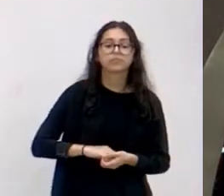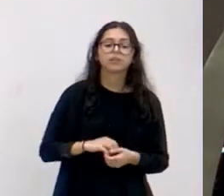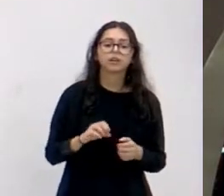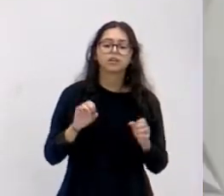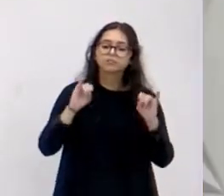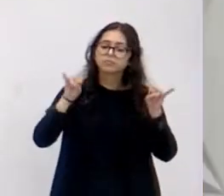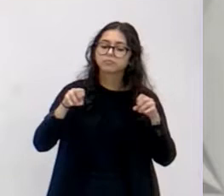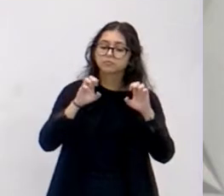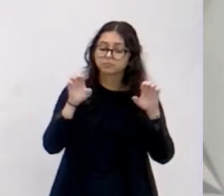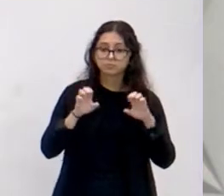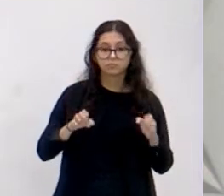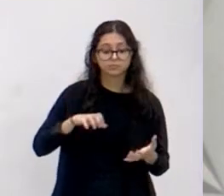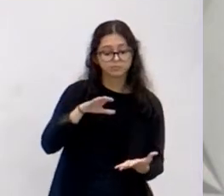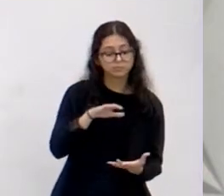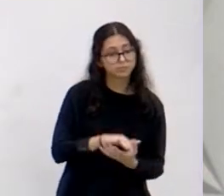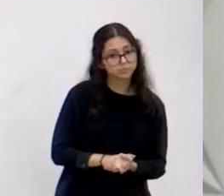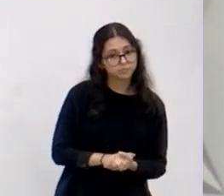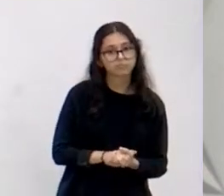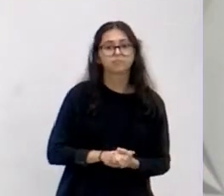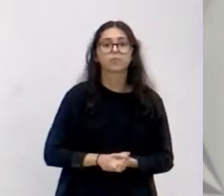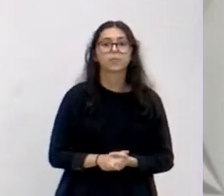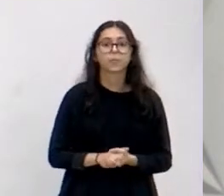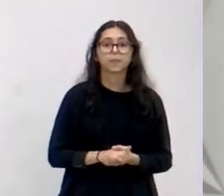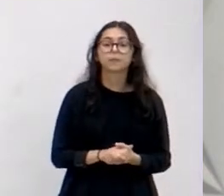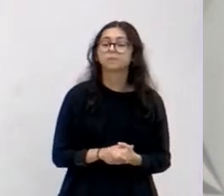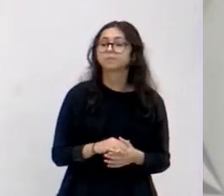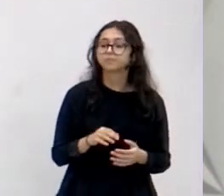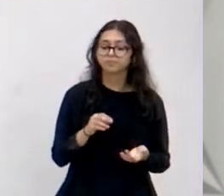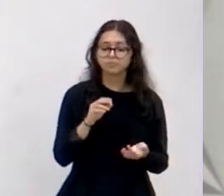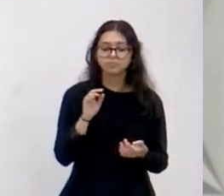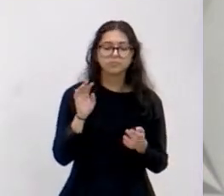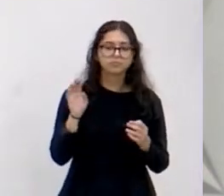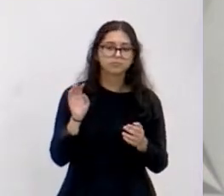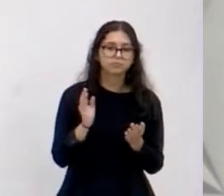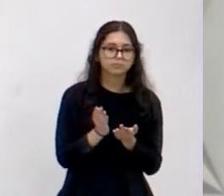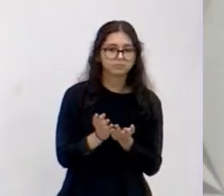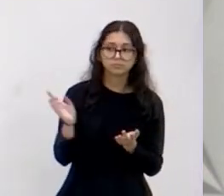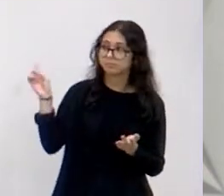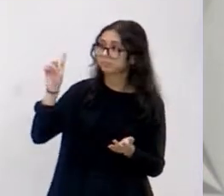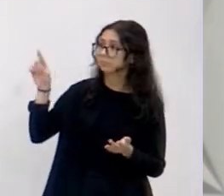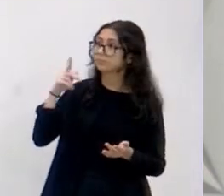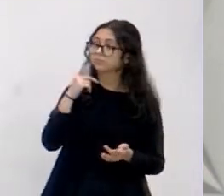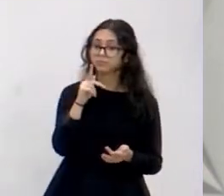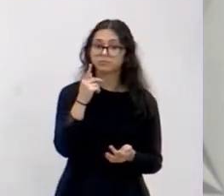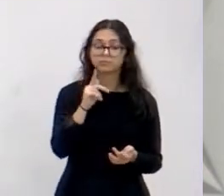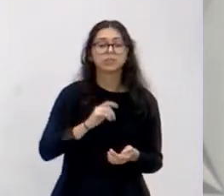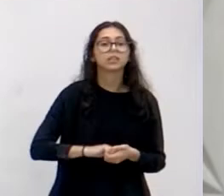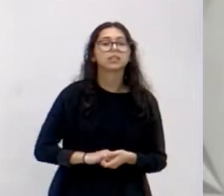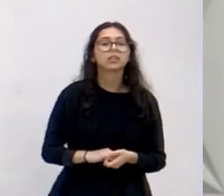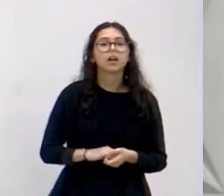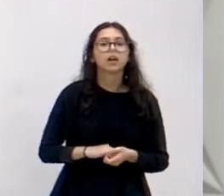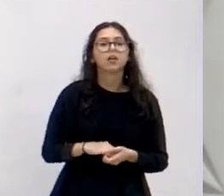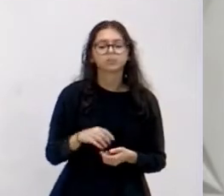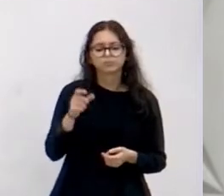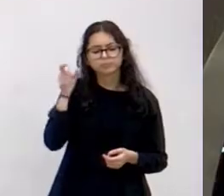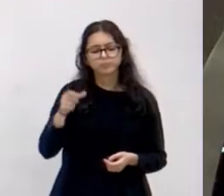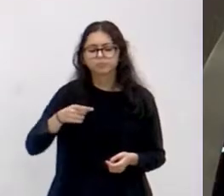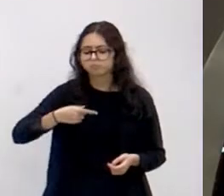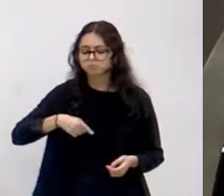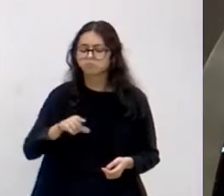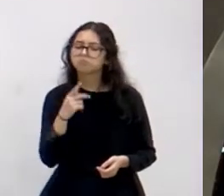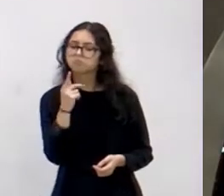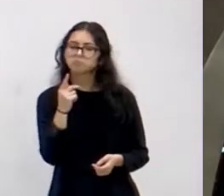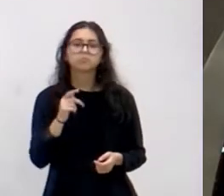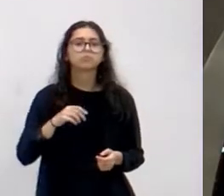e O Curioso é que a bíblia vai dizer que ela mandou um mensageiro a Elias dizendo Olha amanhã Nesta mesma hora